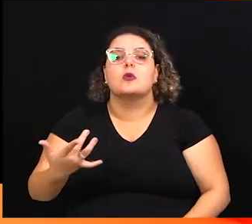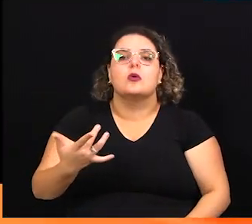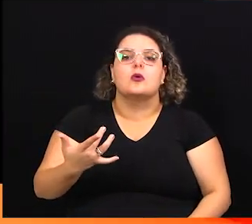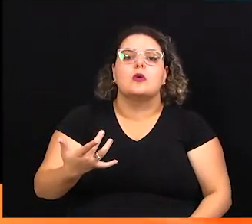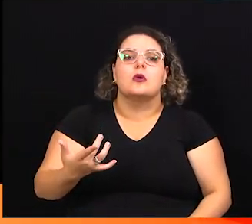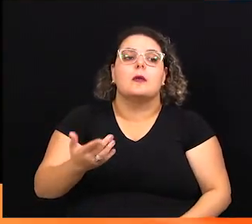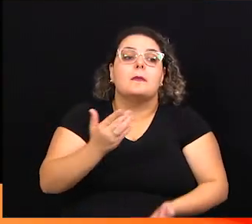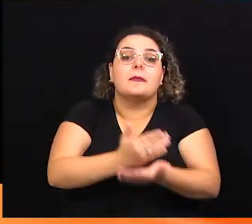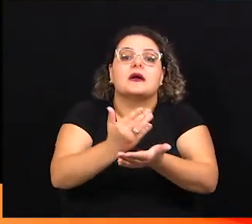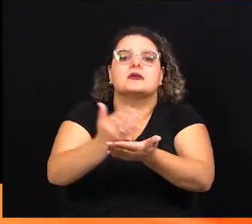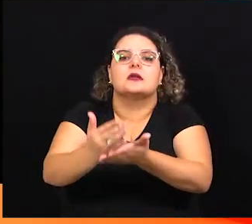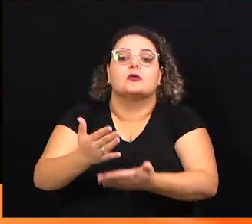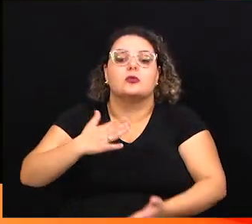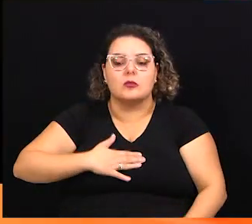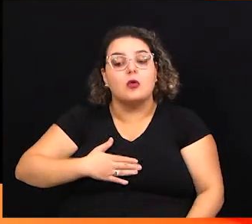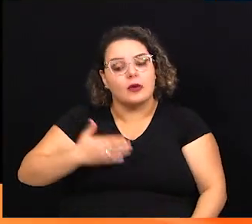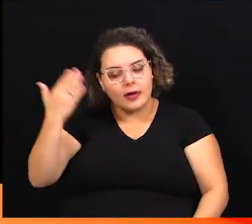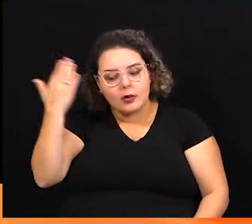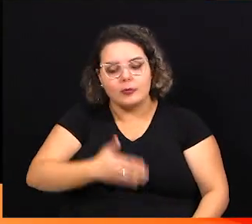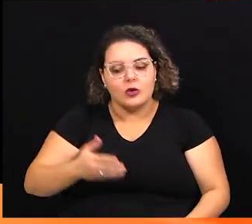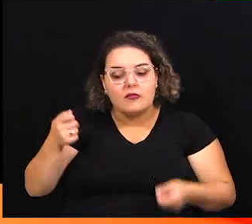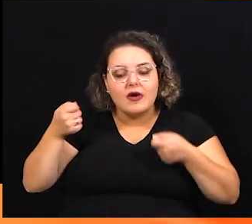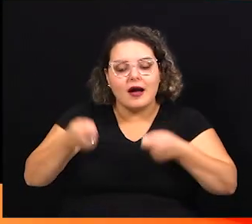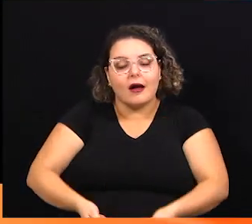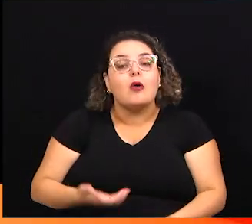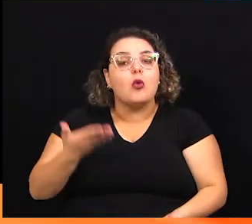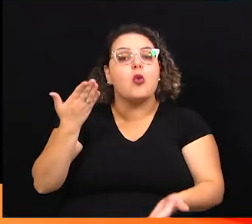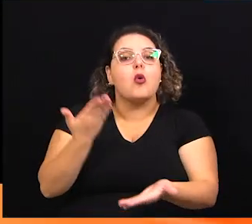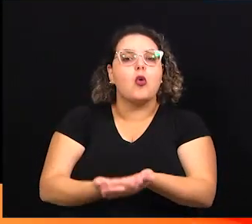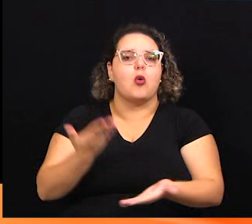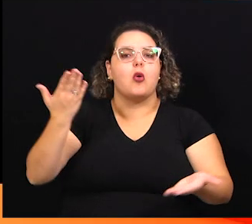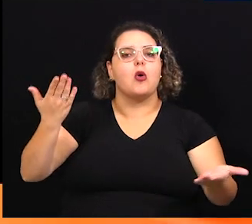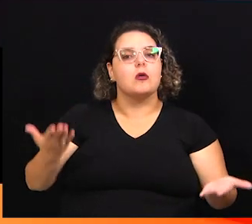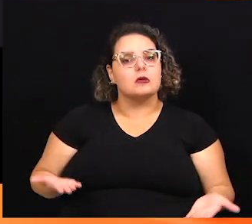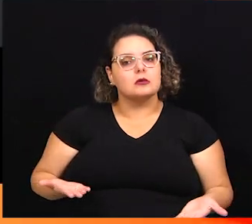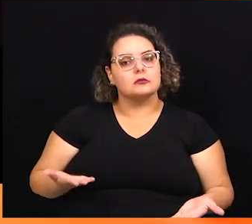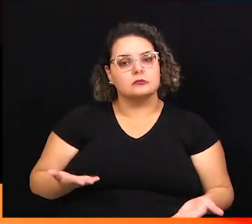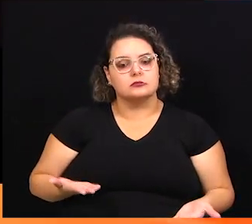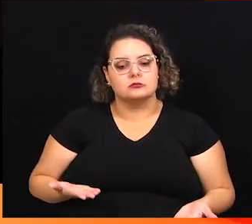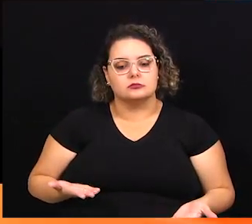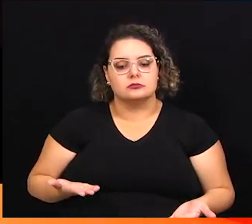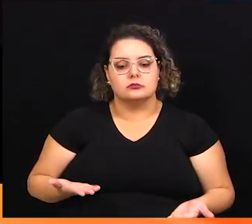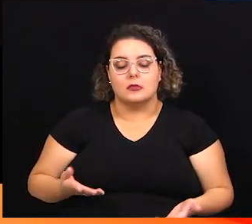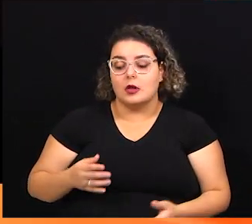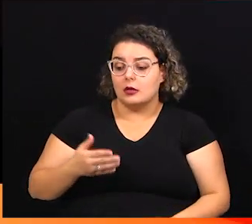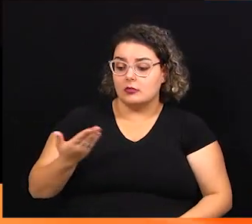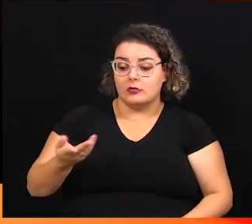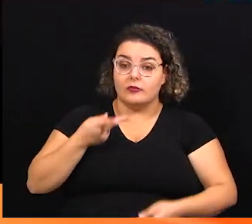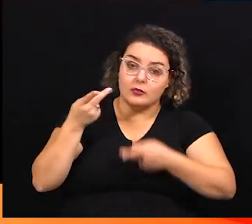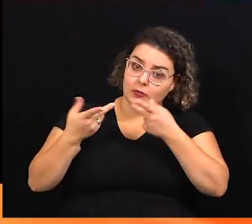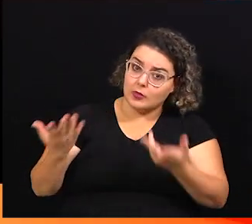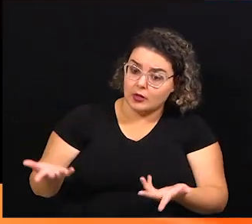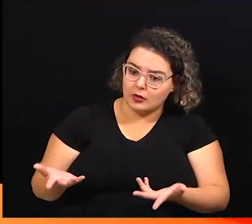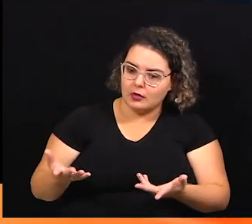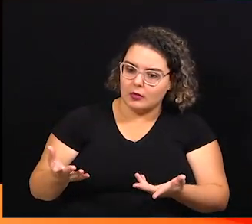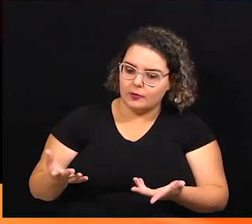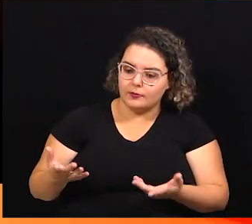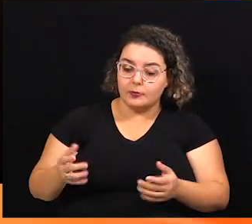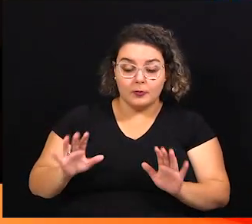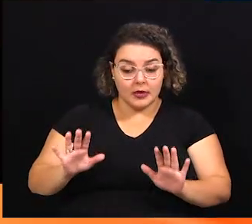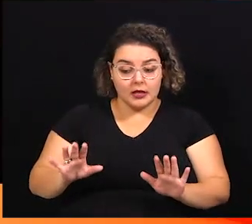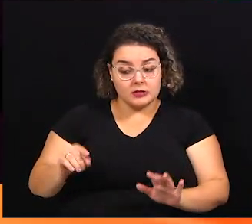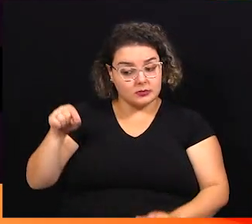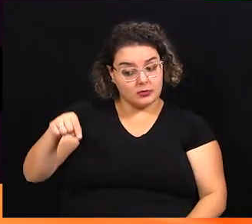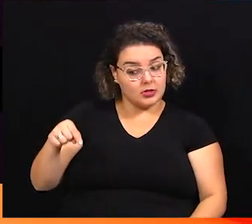quer parcelado, quer meu à vista. E assim, para ele, por exemplo, no começo do livro, no final, eu não vou contar quem é ruim e quem é bom, mas assim, no começo, para ele, por